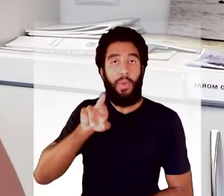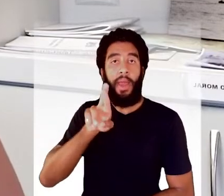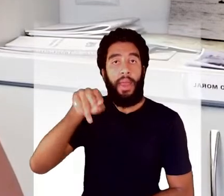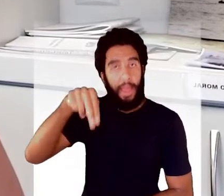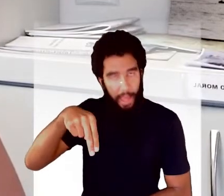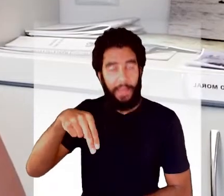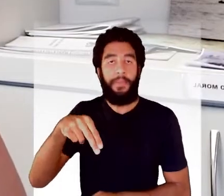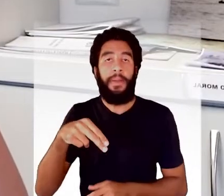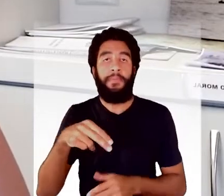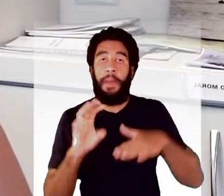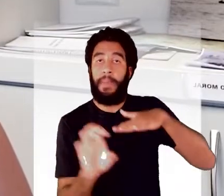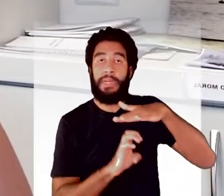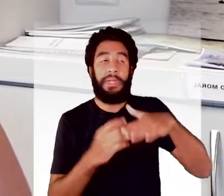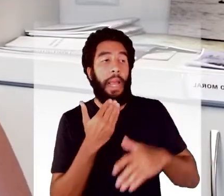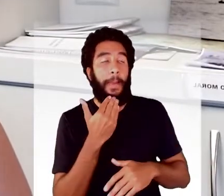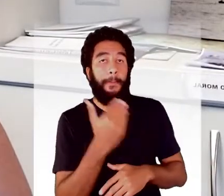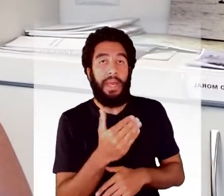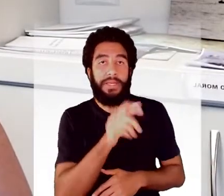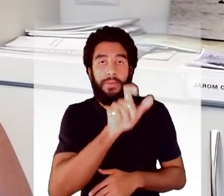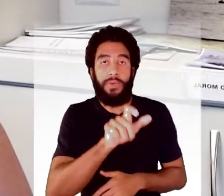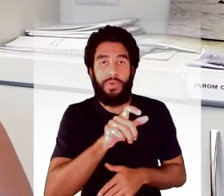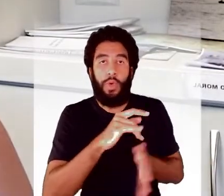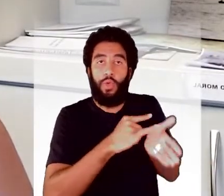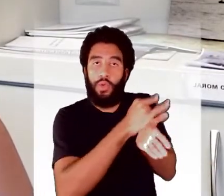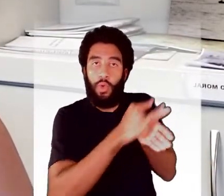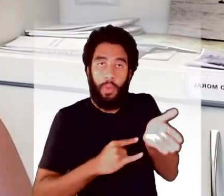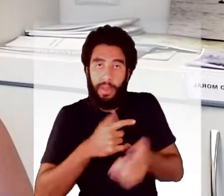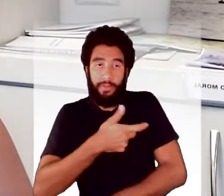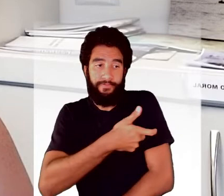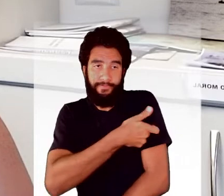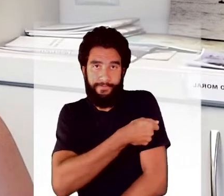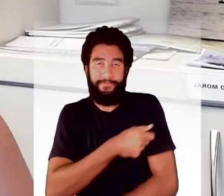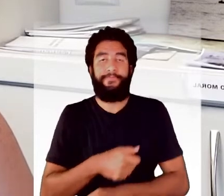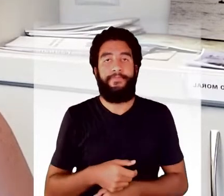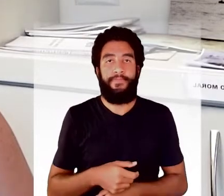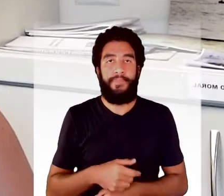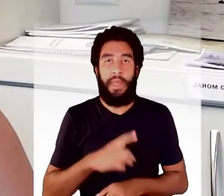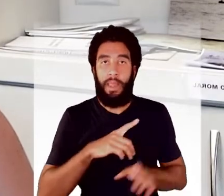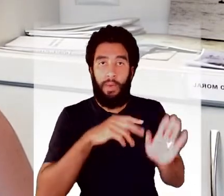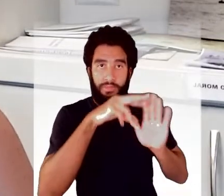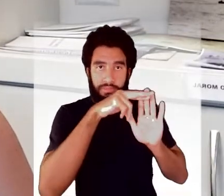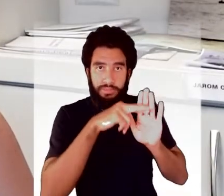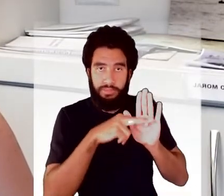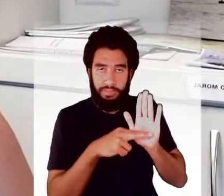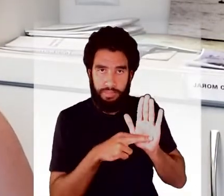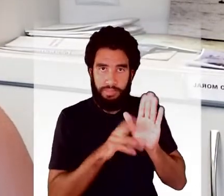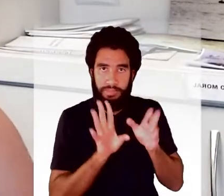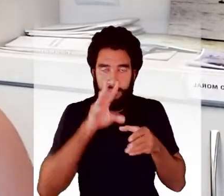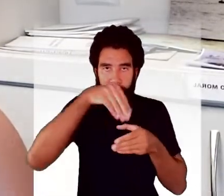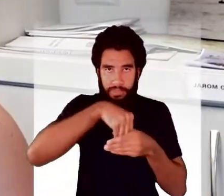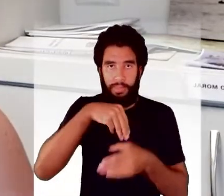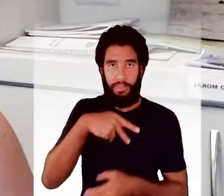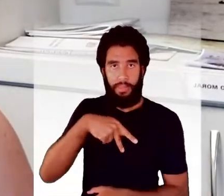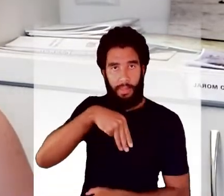Rio Grande do Norte para que as empresas exijam de seus trabalhadores o comprovante de vacinação. Esse documento acompanha uma diretriz